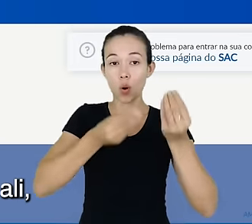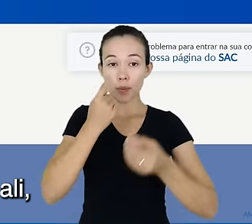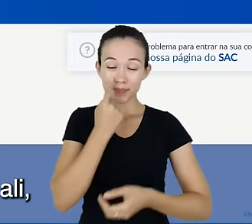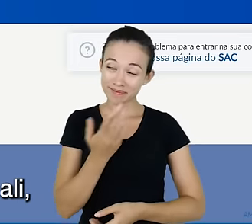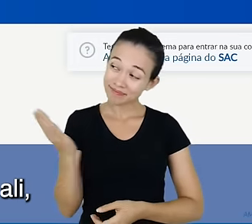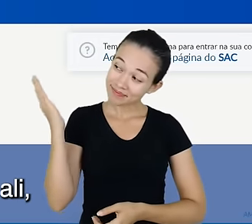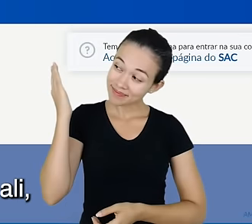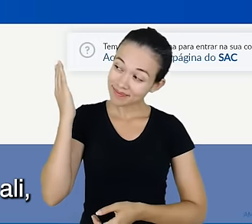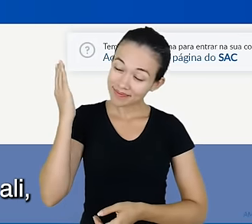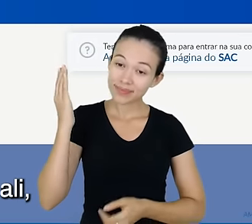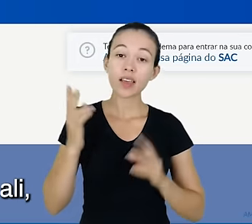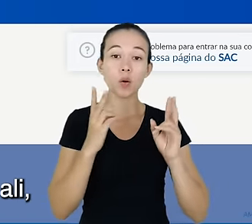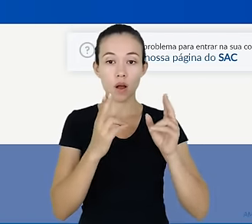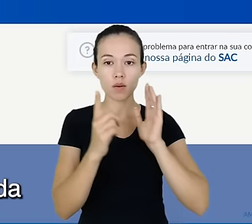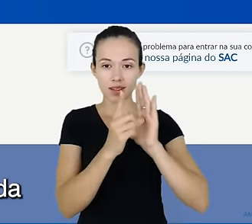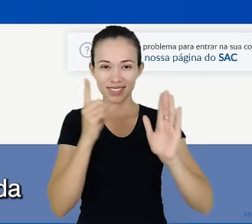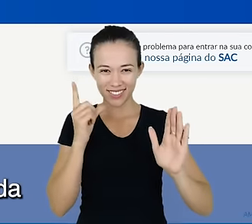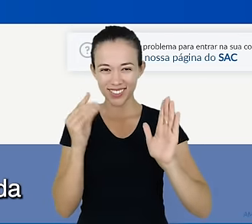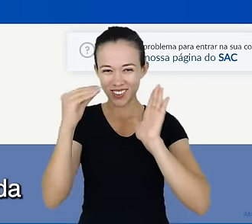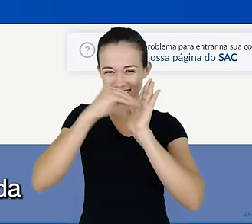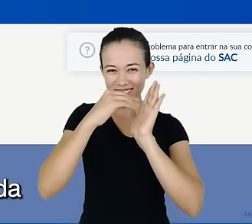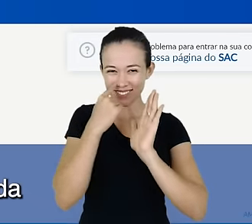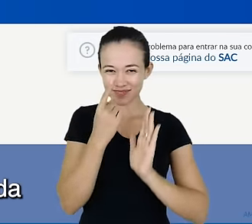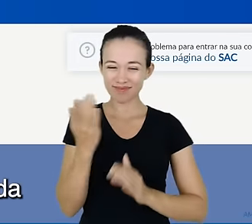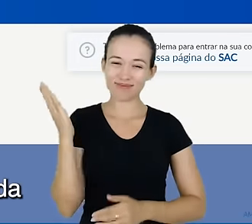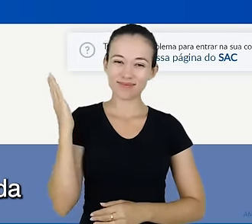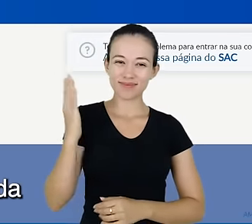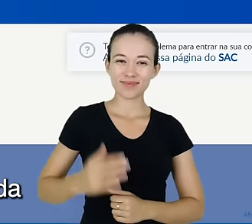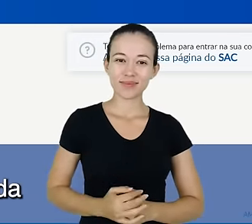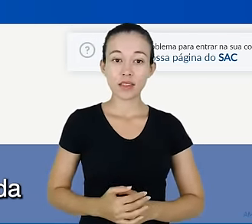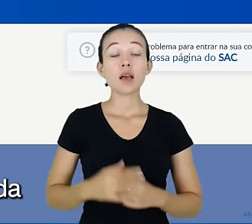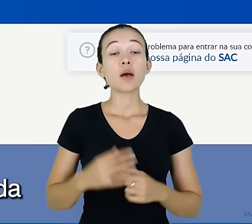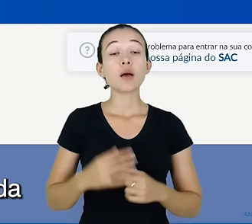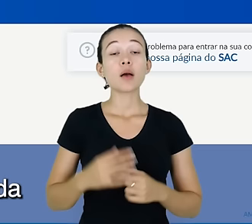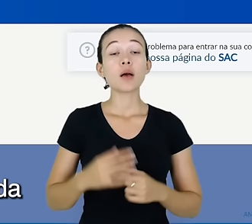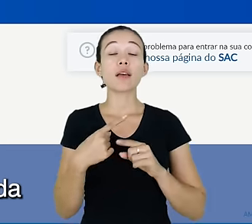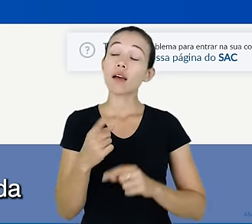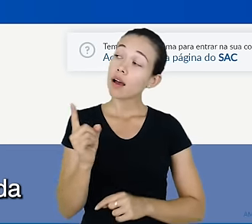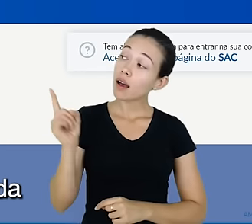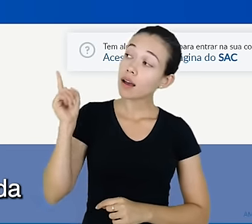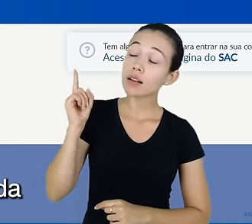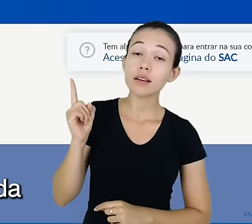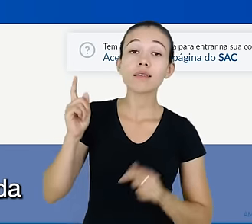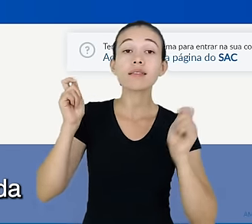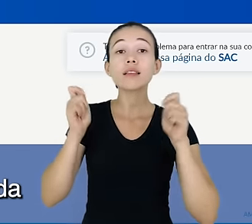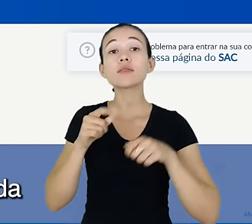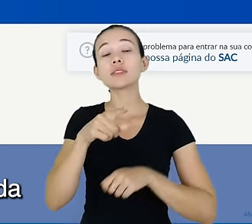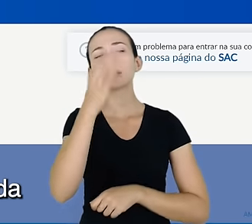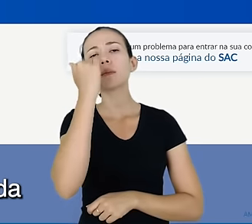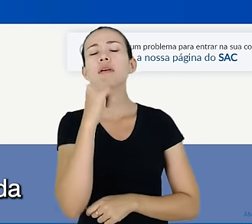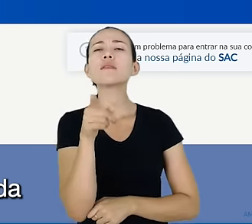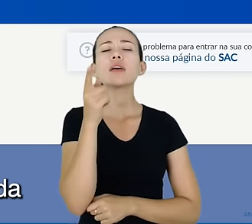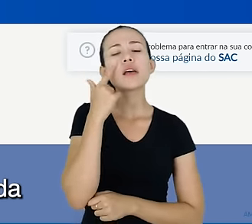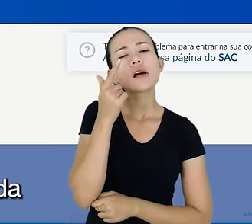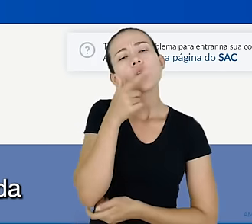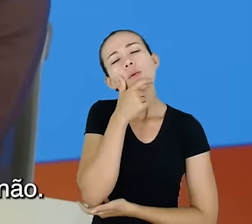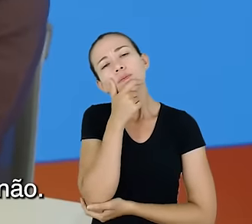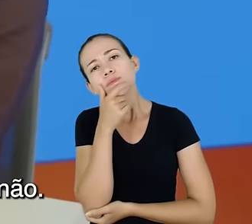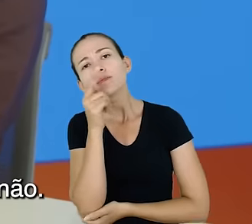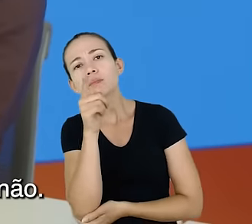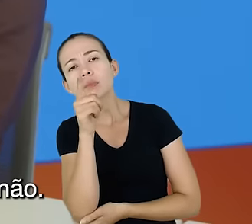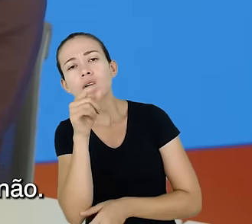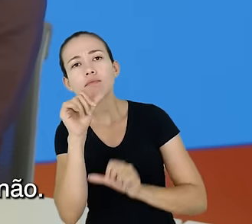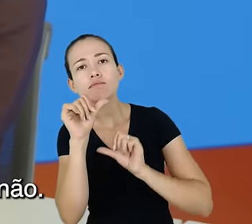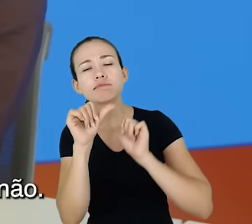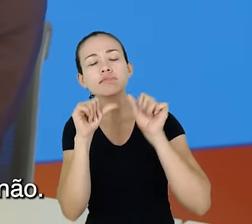por aquele endereço que eu coloquei ali porque com ele você consegue eh saber Ó determinada